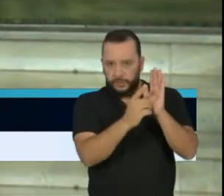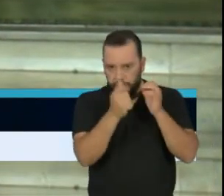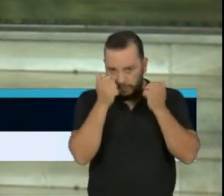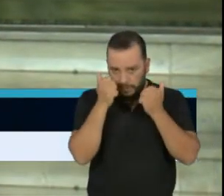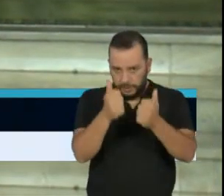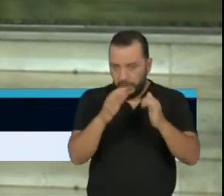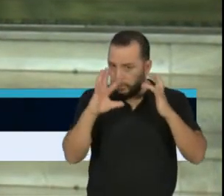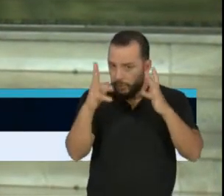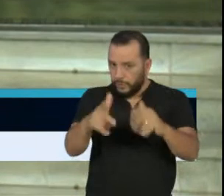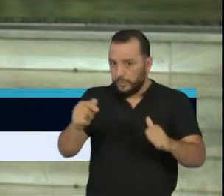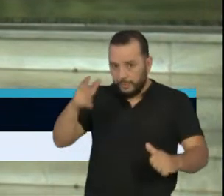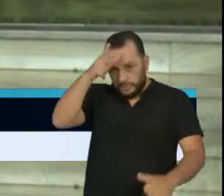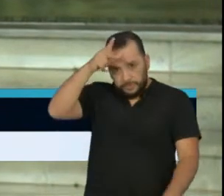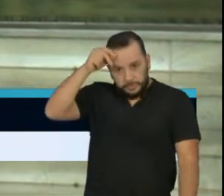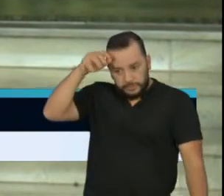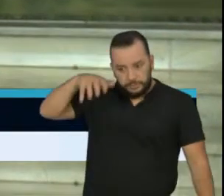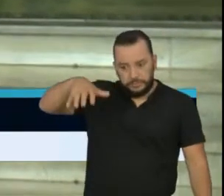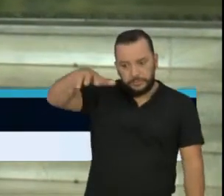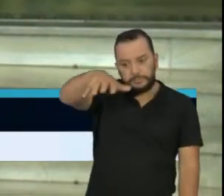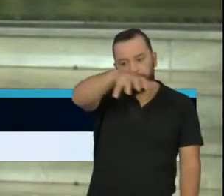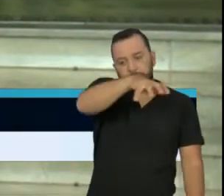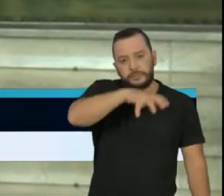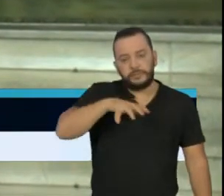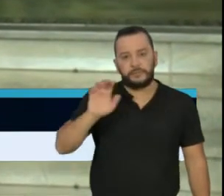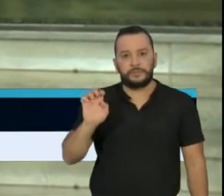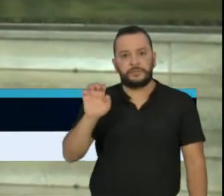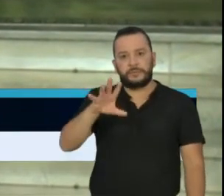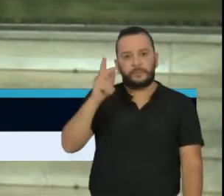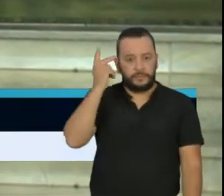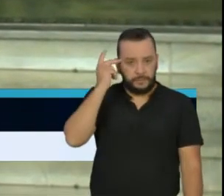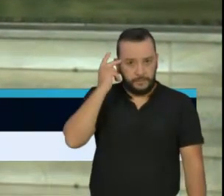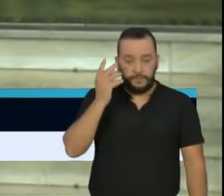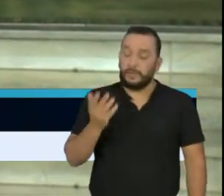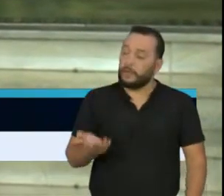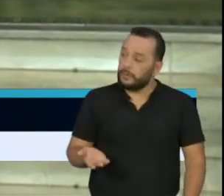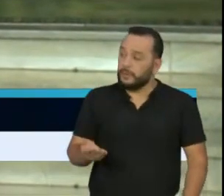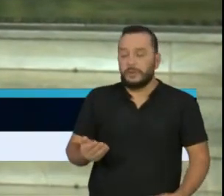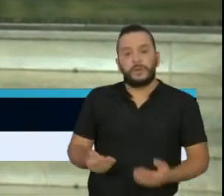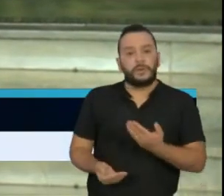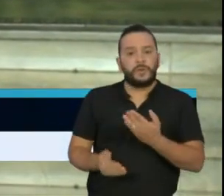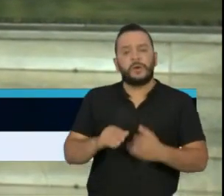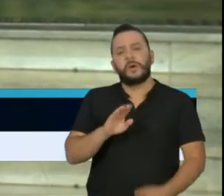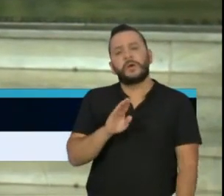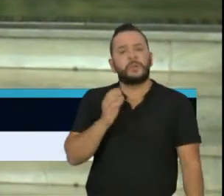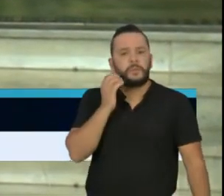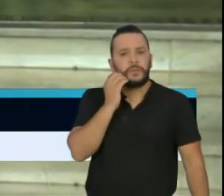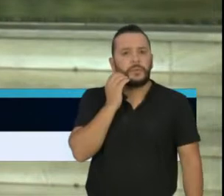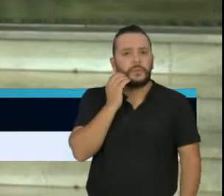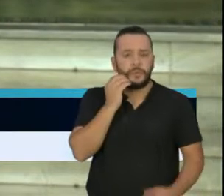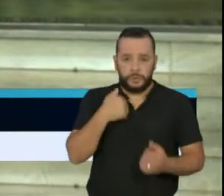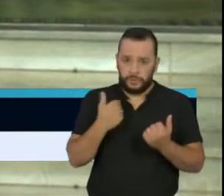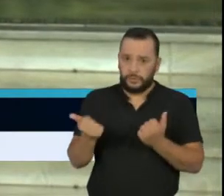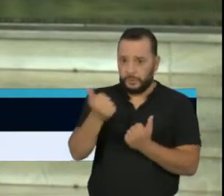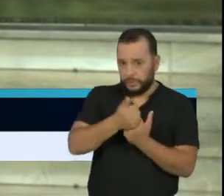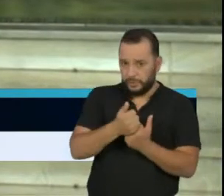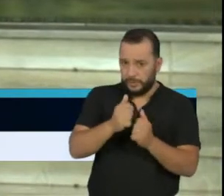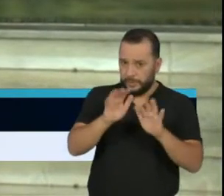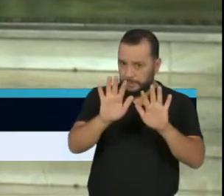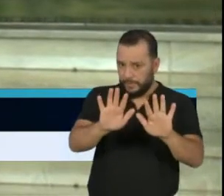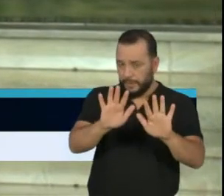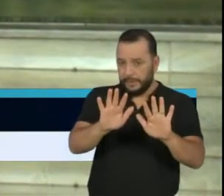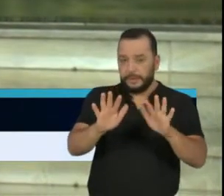municípios do estado de São Paulo. E, Bruno, antes de passar a palavra a você, fazer aqui um